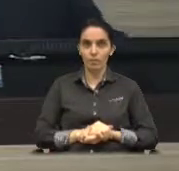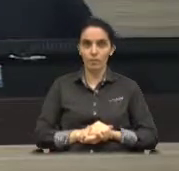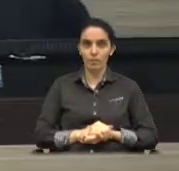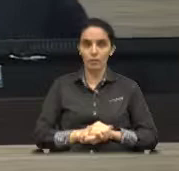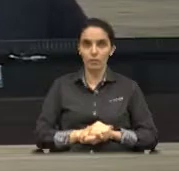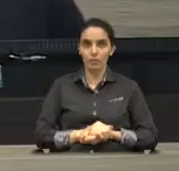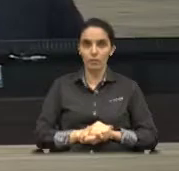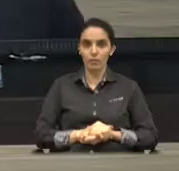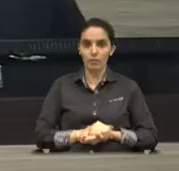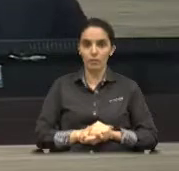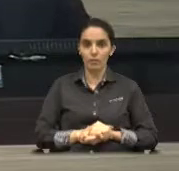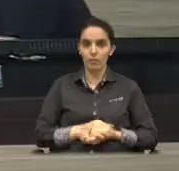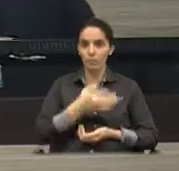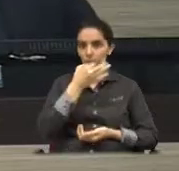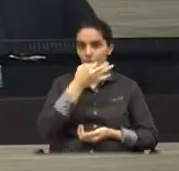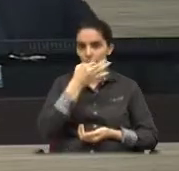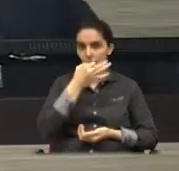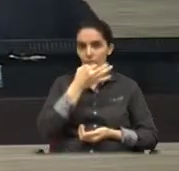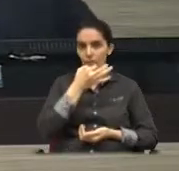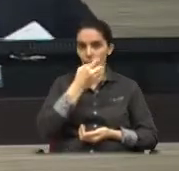Para discutir, Wagner Barbosa.